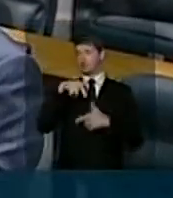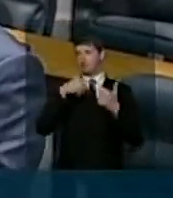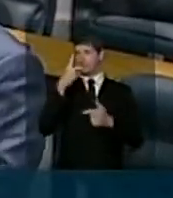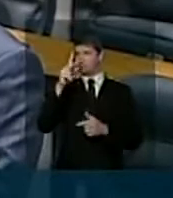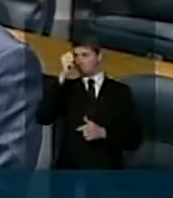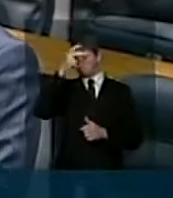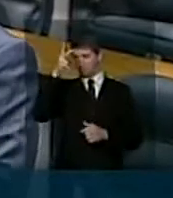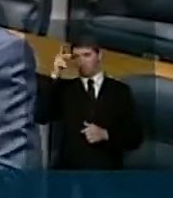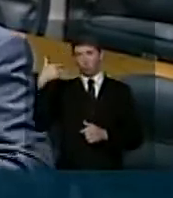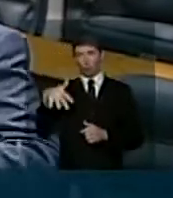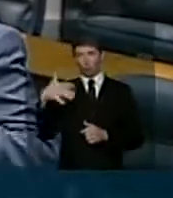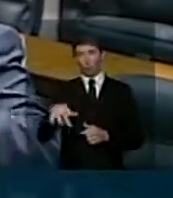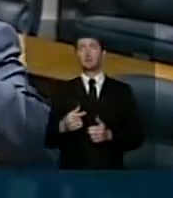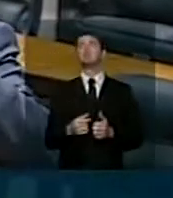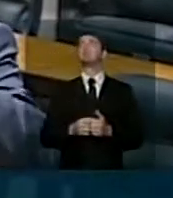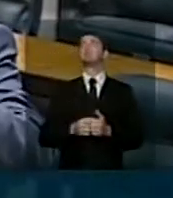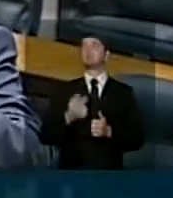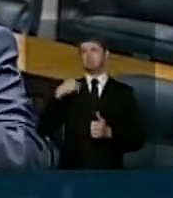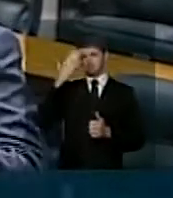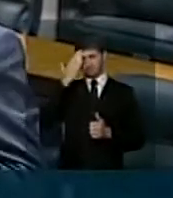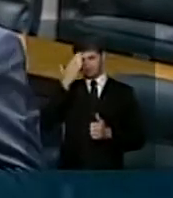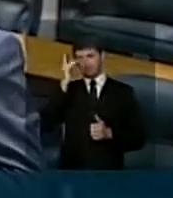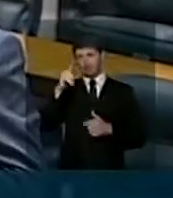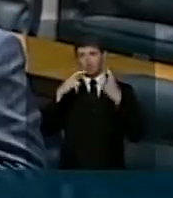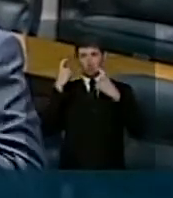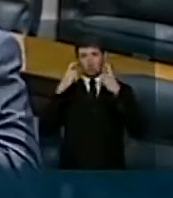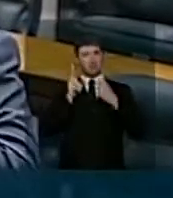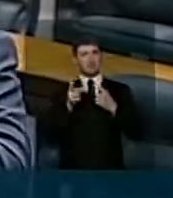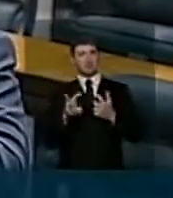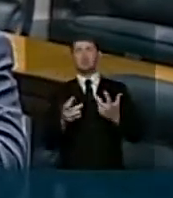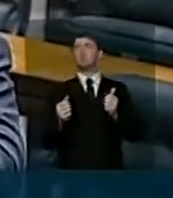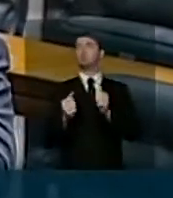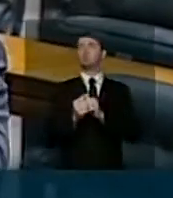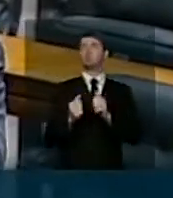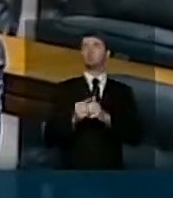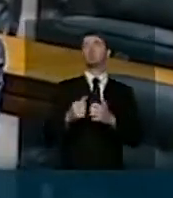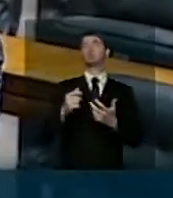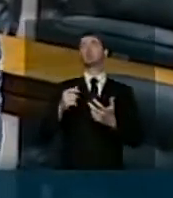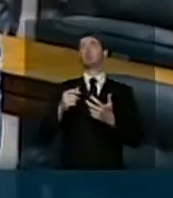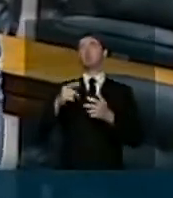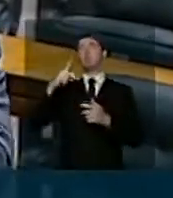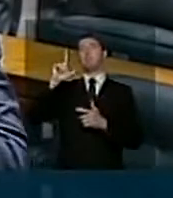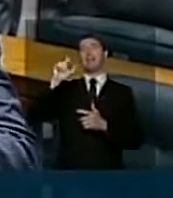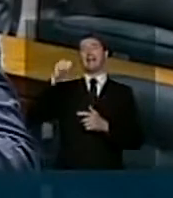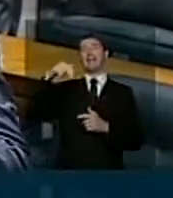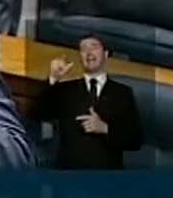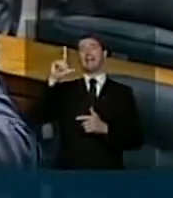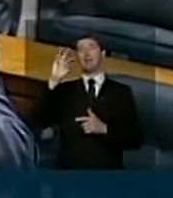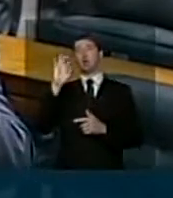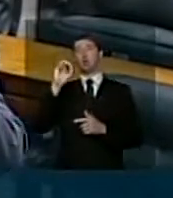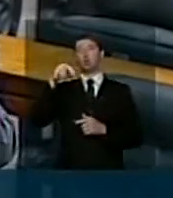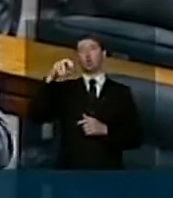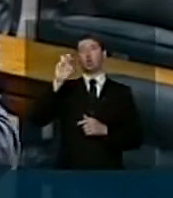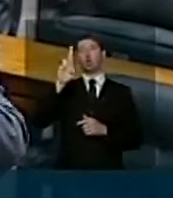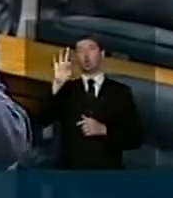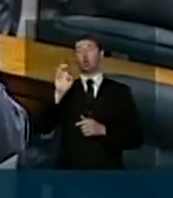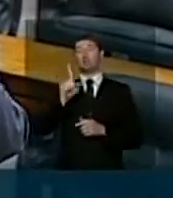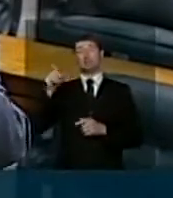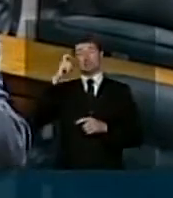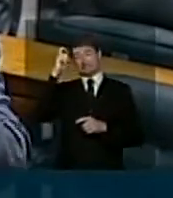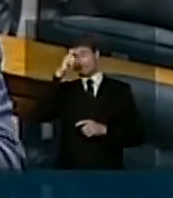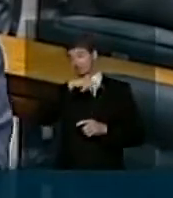foi, sei da preocupação de Vossa Excelência com o Planalto Norte, que sofre pela